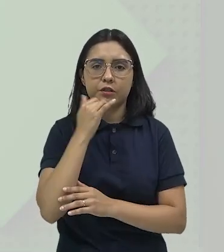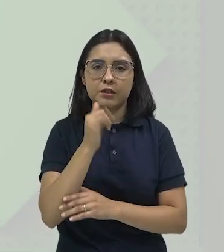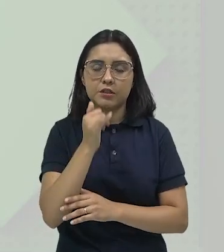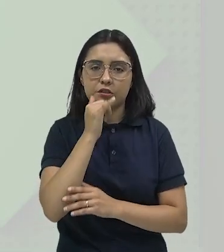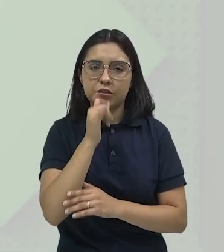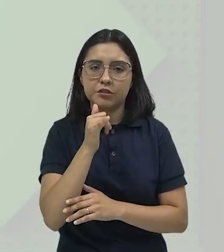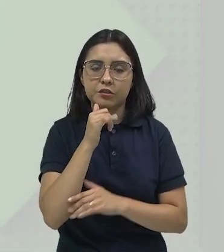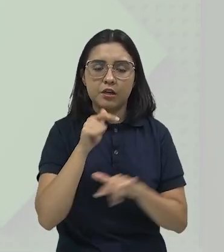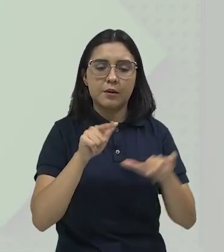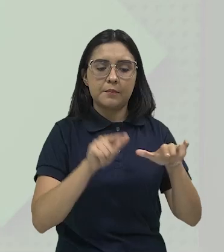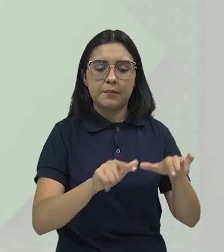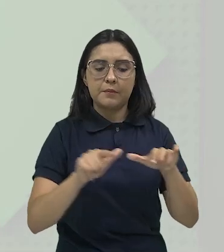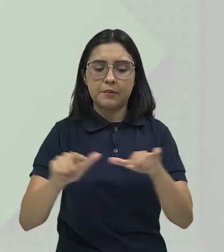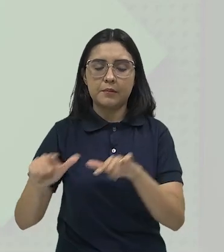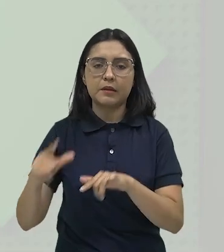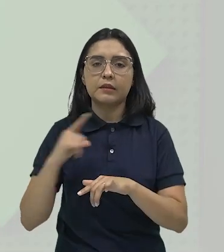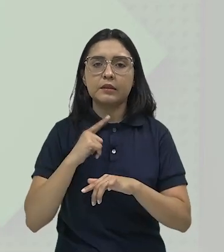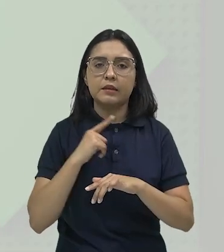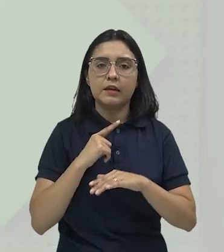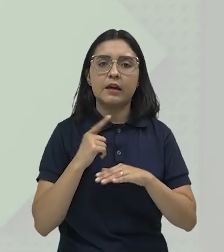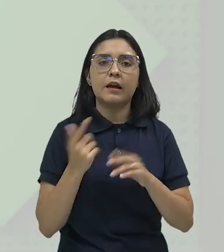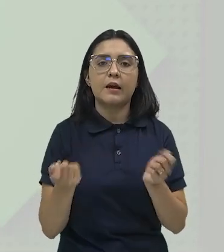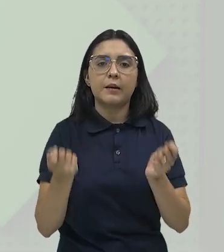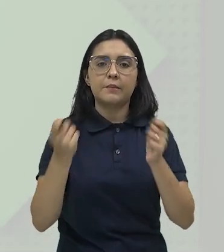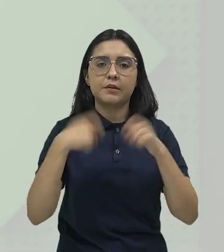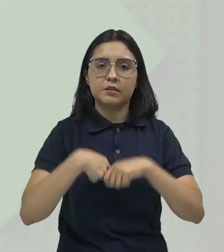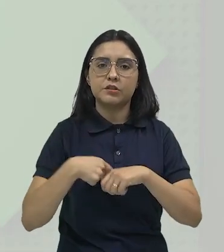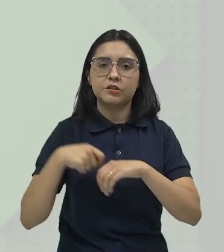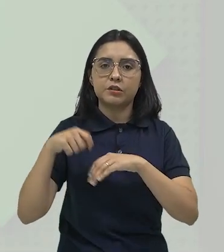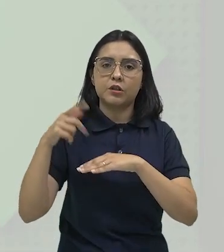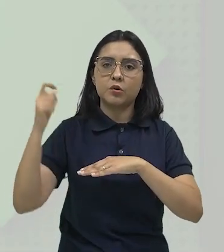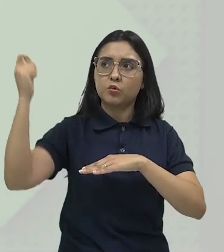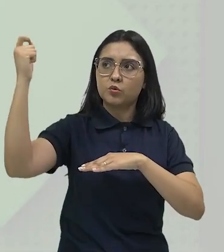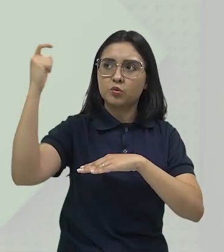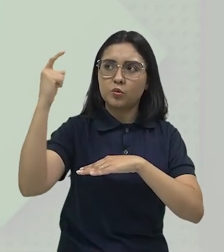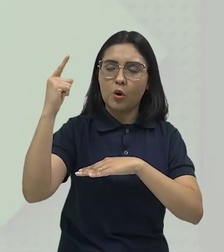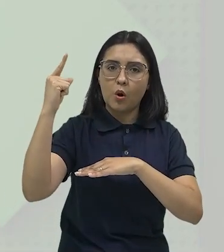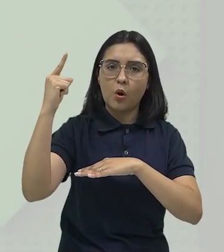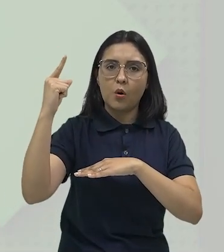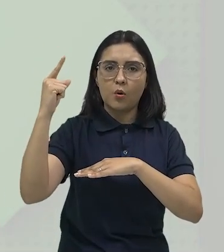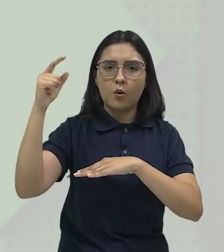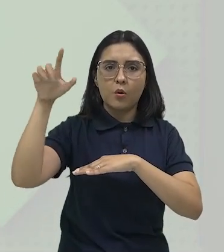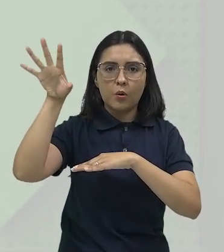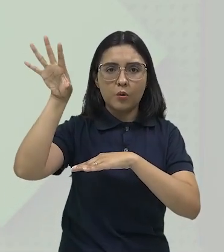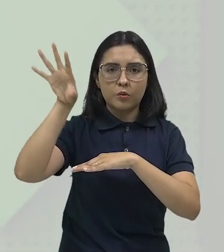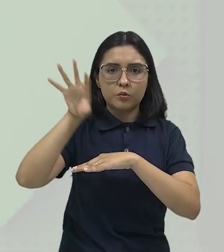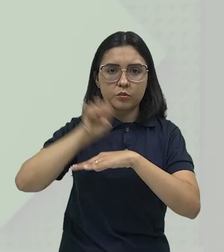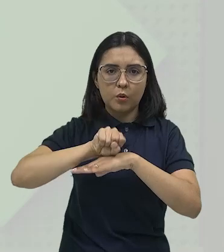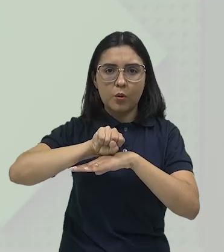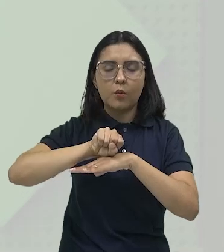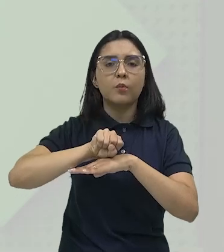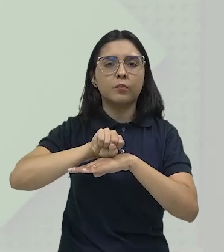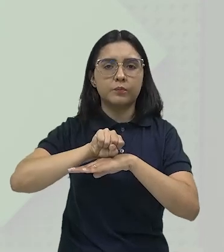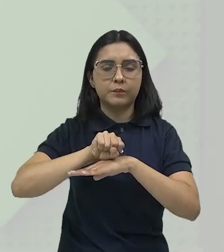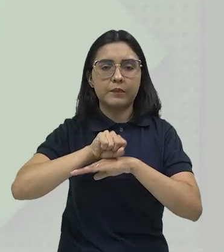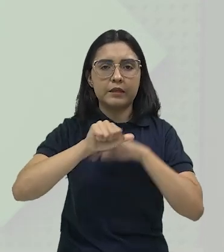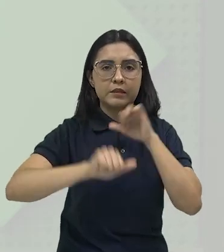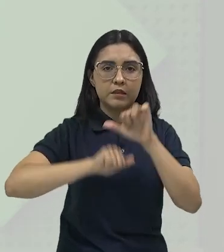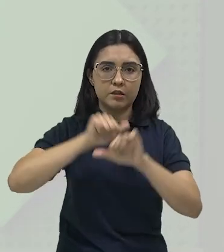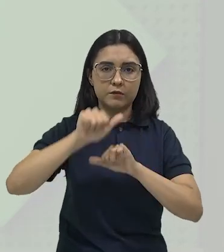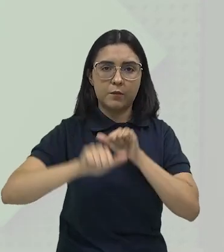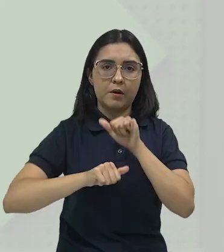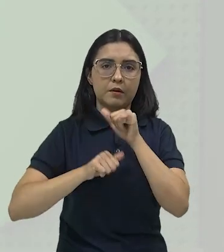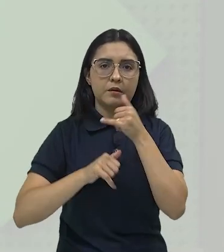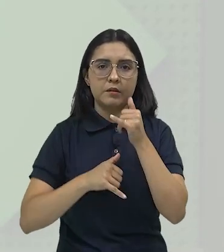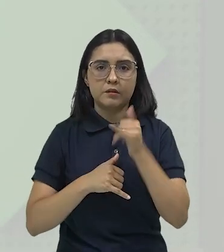né, que têm essa capacidade de absorver essa energia das radiações solares e